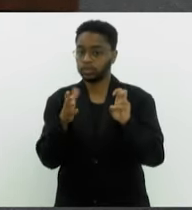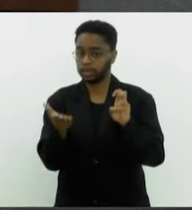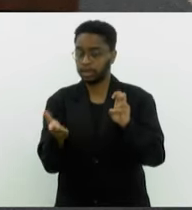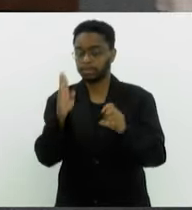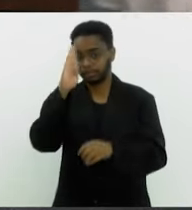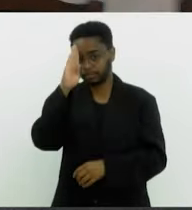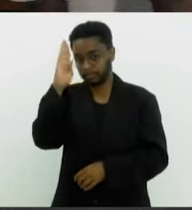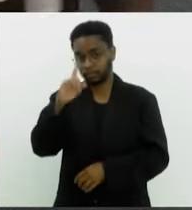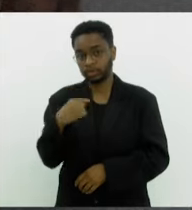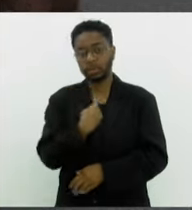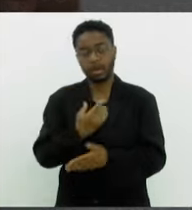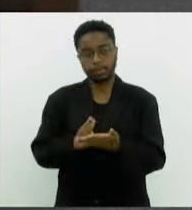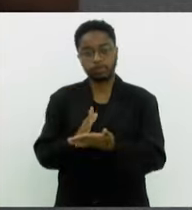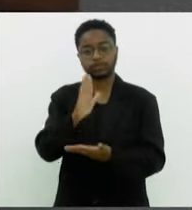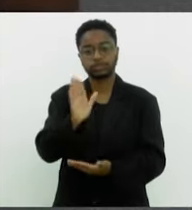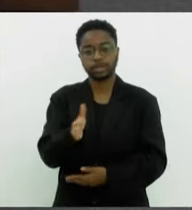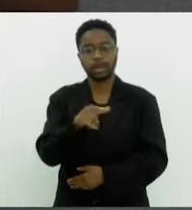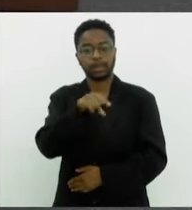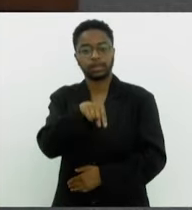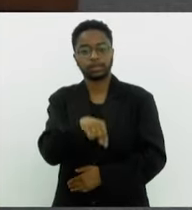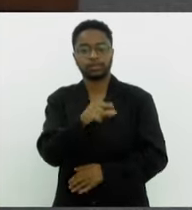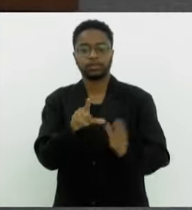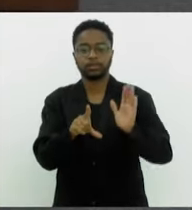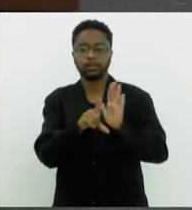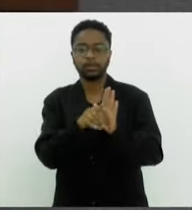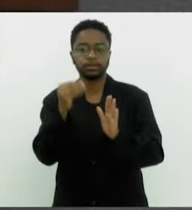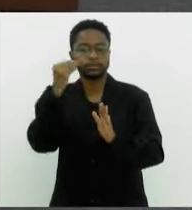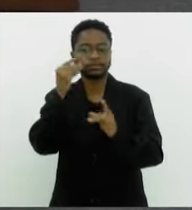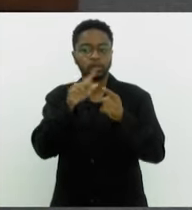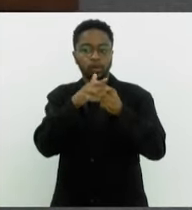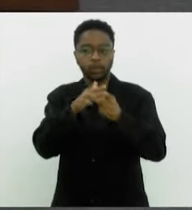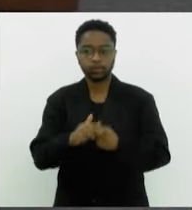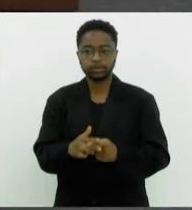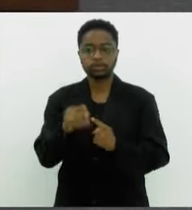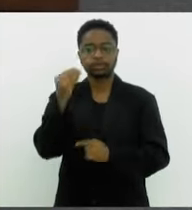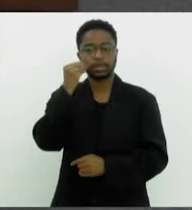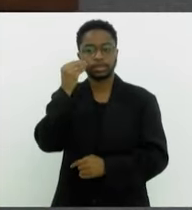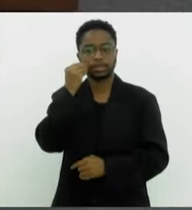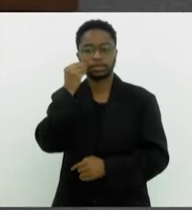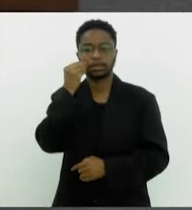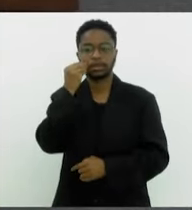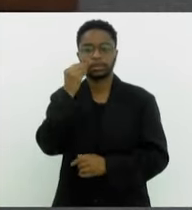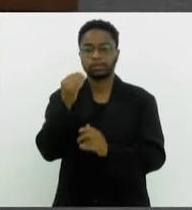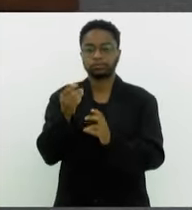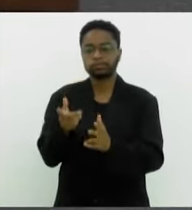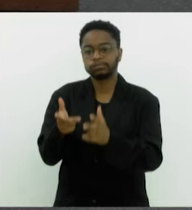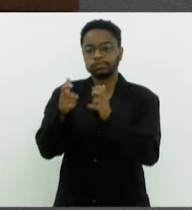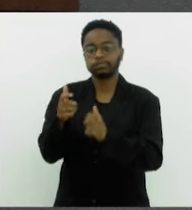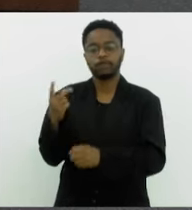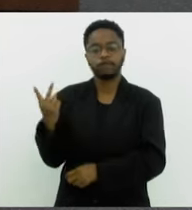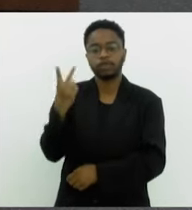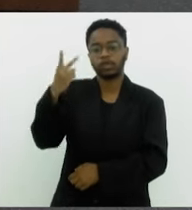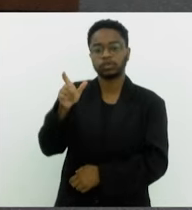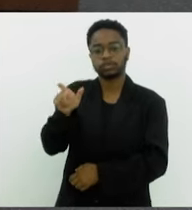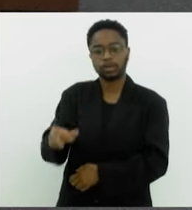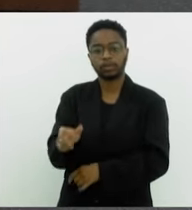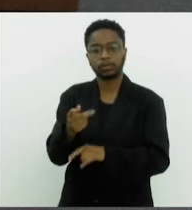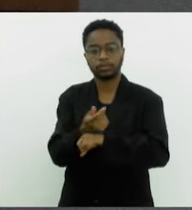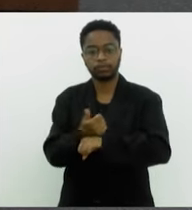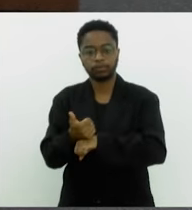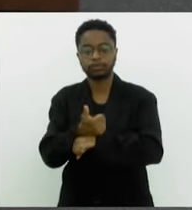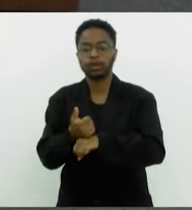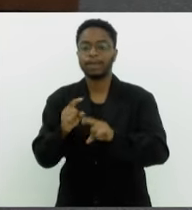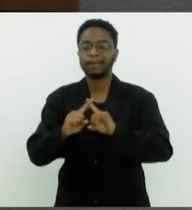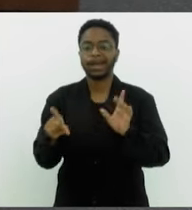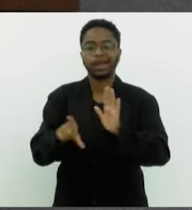chegou a aprovar uma lei aqui nessa casa, buscando essa correção, buscando fazer esse reconhecimento. A lei não foi